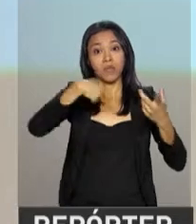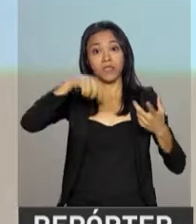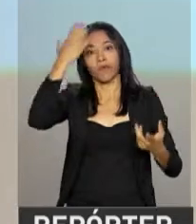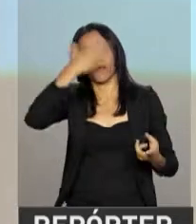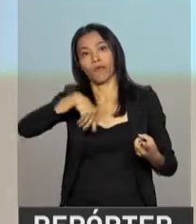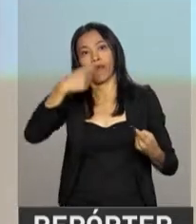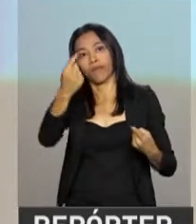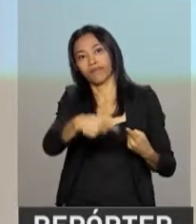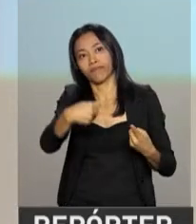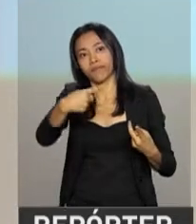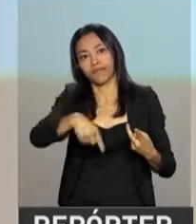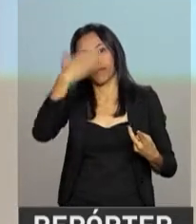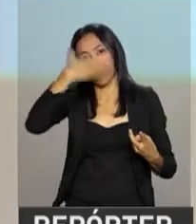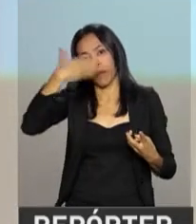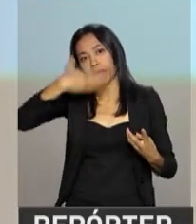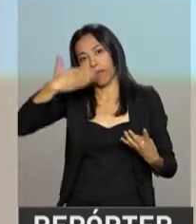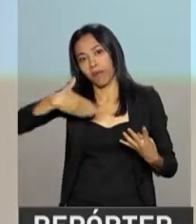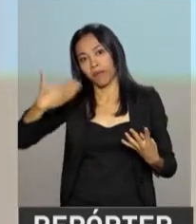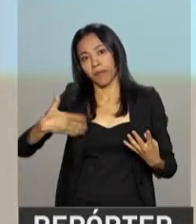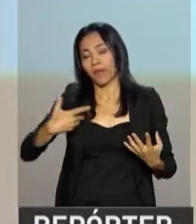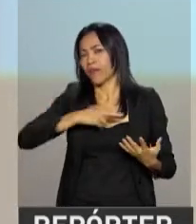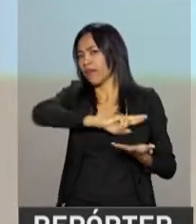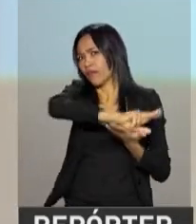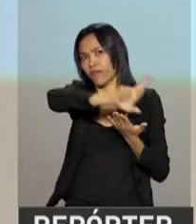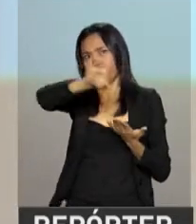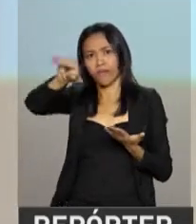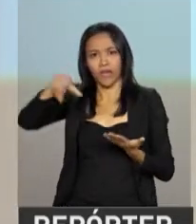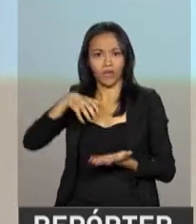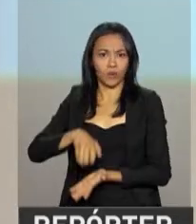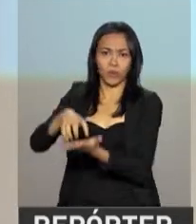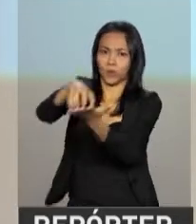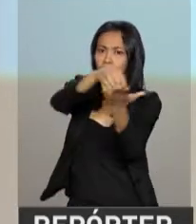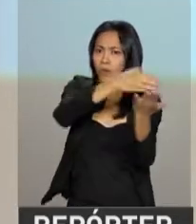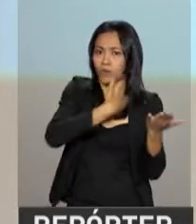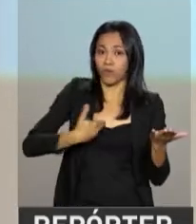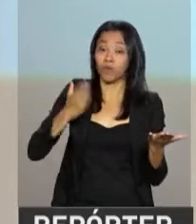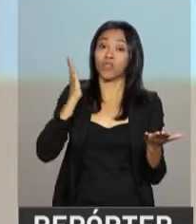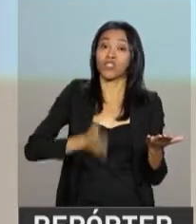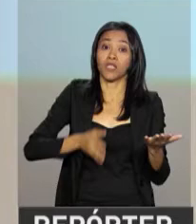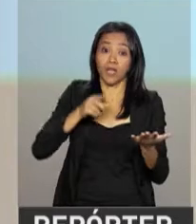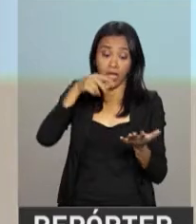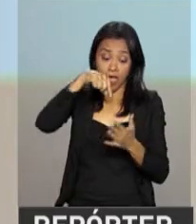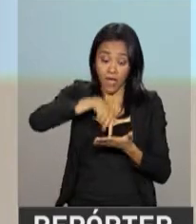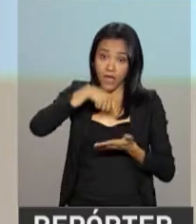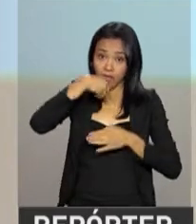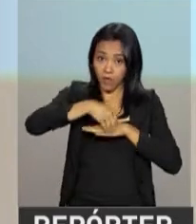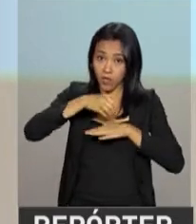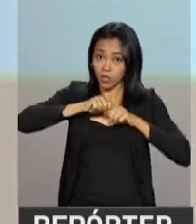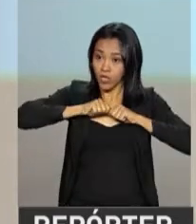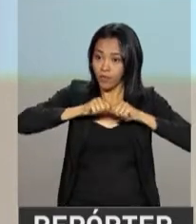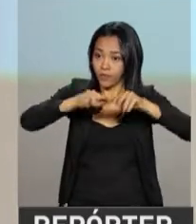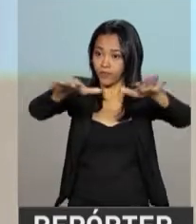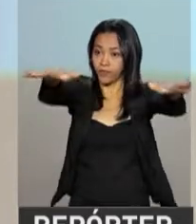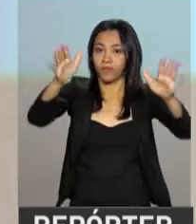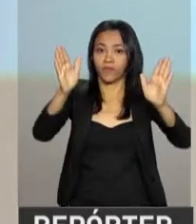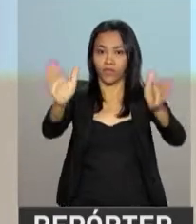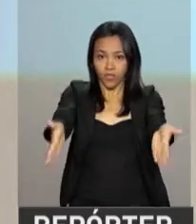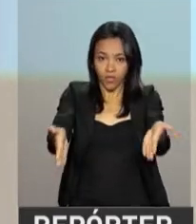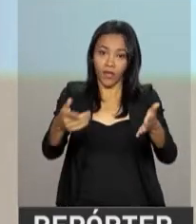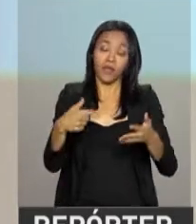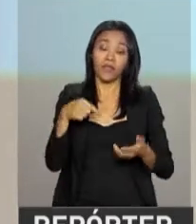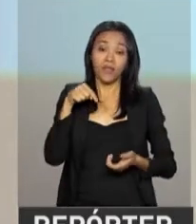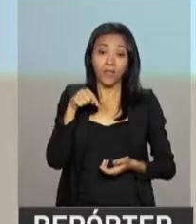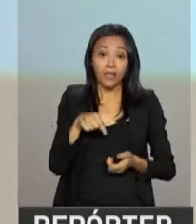situação nenhuma grande órgãos públicos nem controla essa relação de trabalho já está validado prova a empresa com certeza uma simplificação